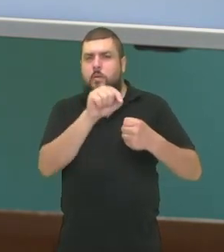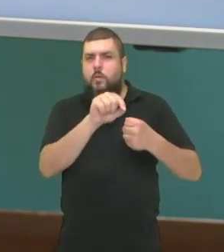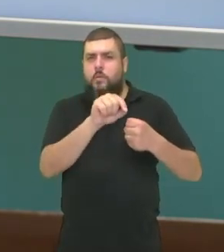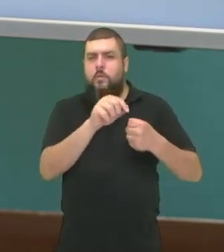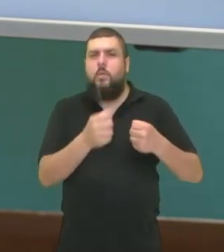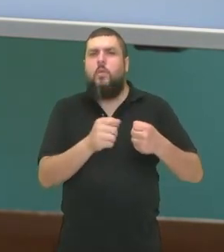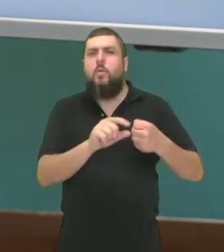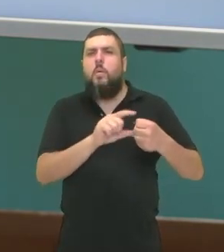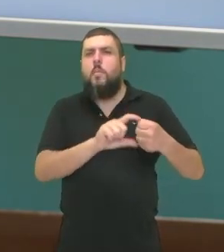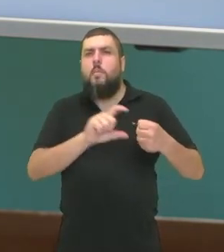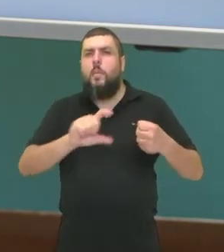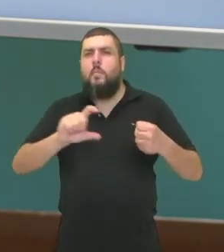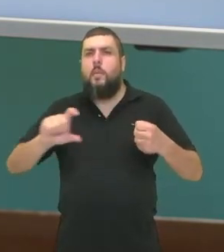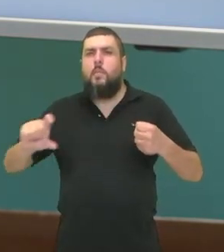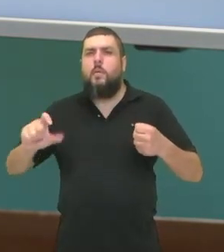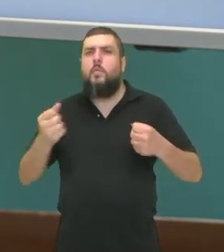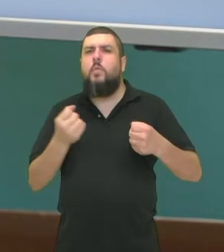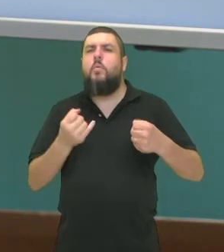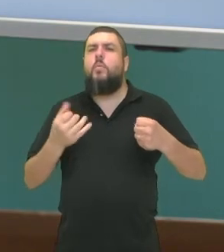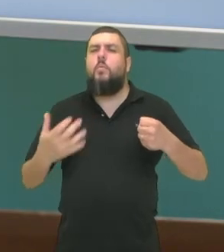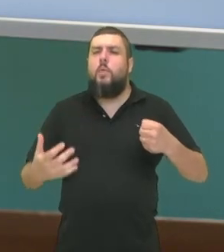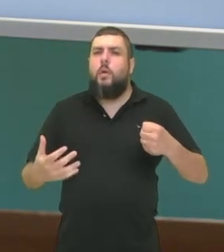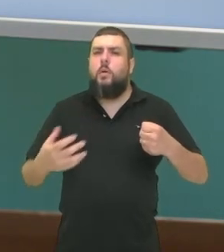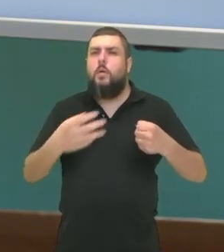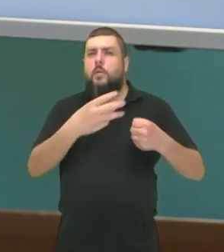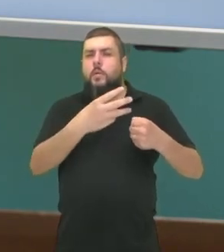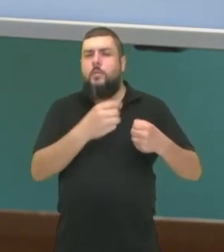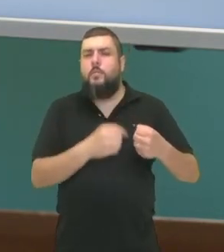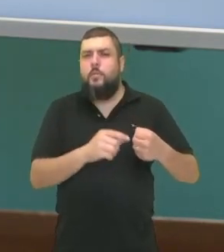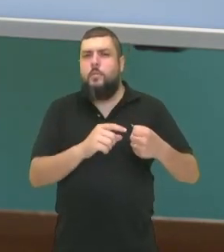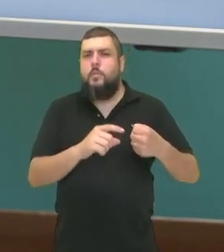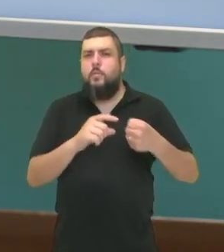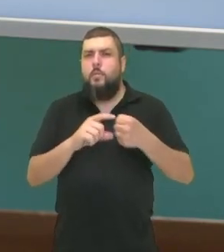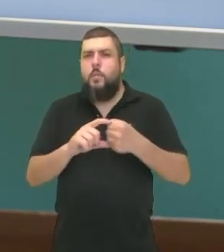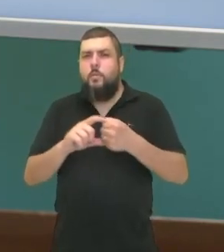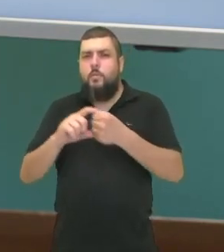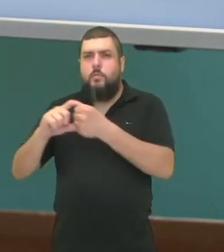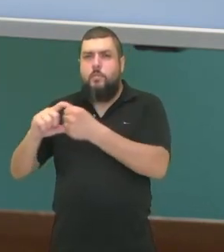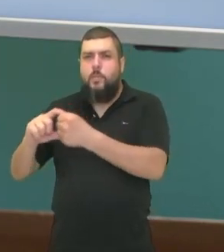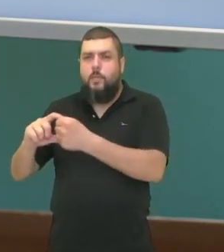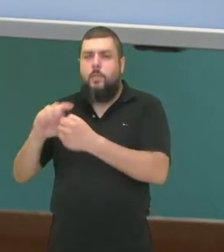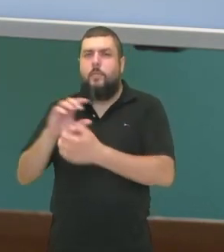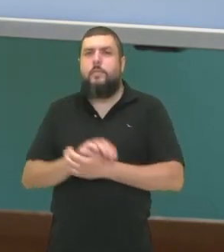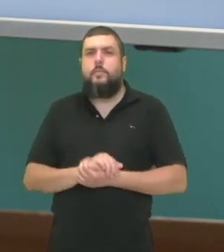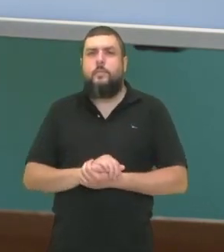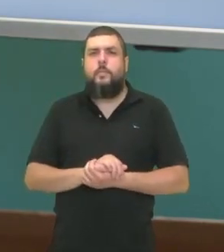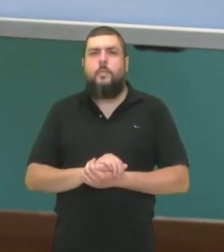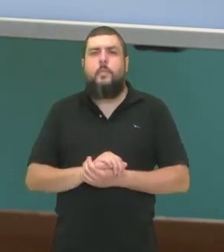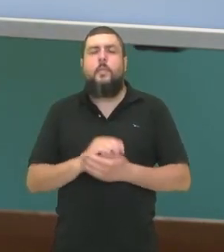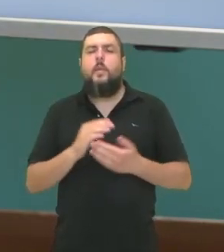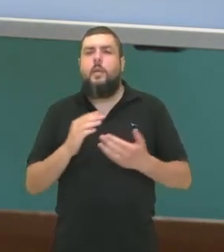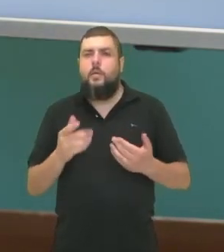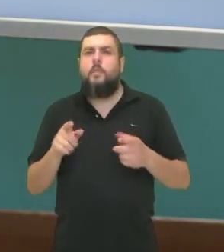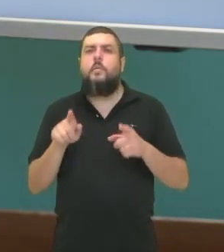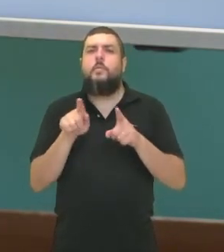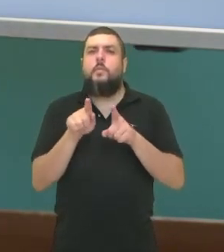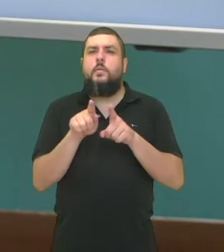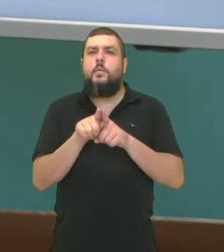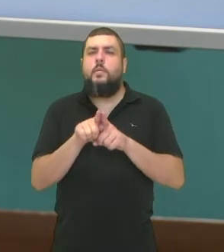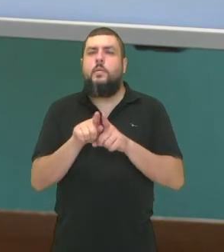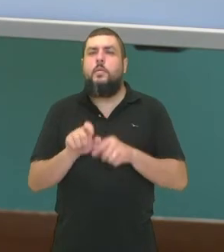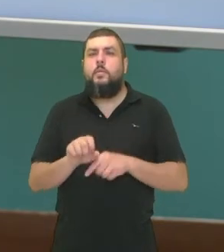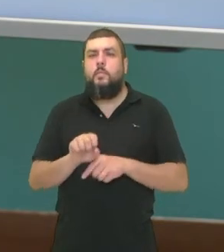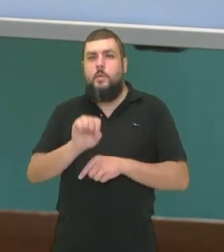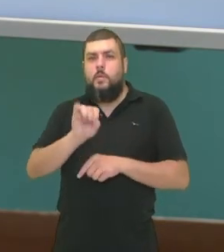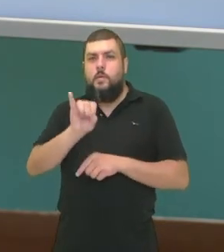caso, 3 vezes, 2,13 vezes 2,13 vezes 2,13, tá? E isso vale também quando a gente